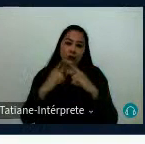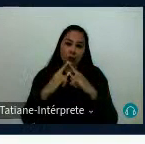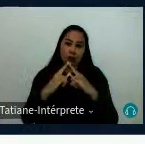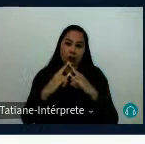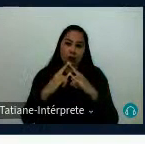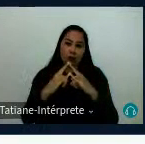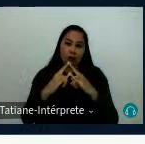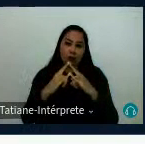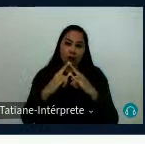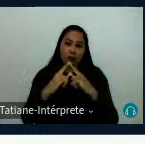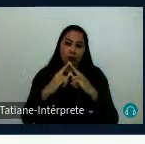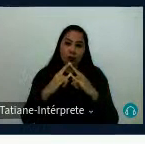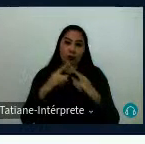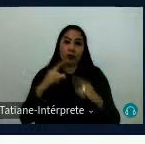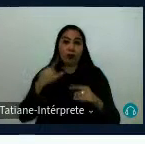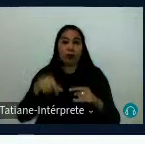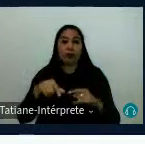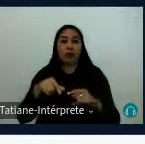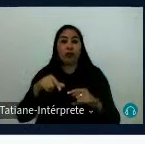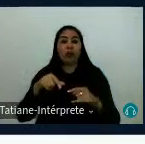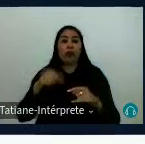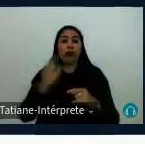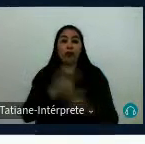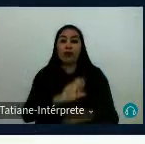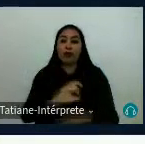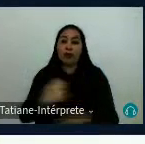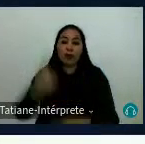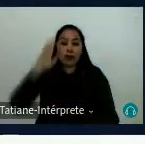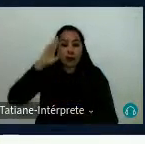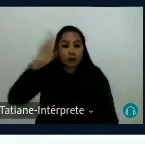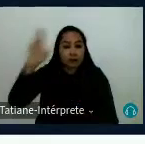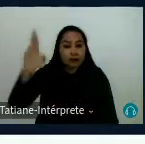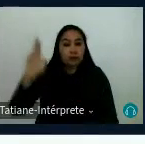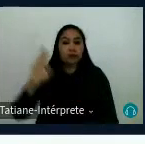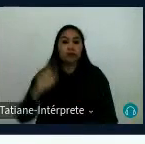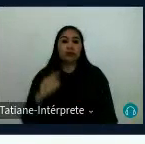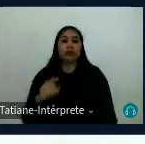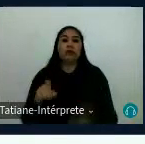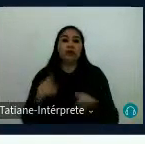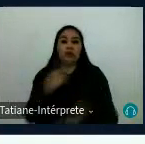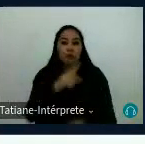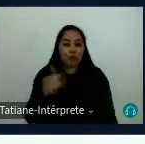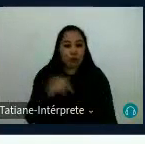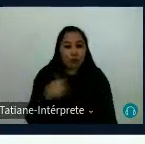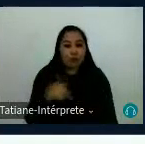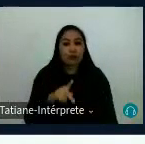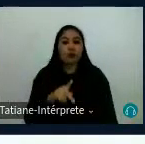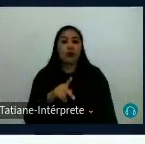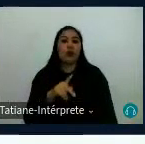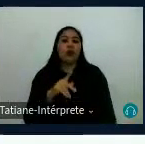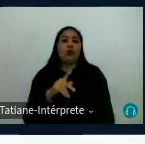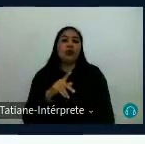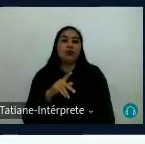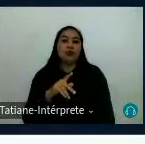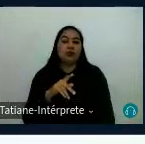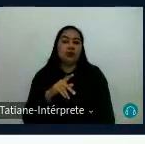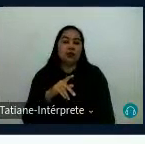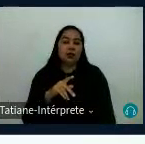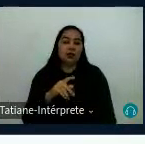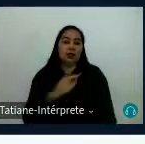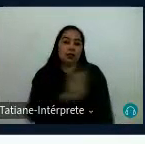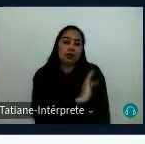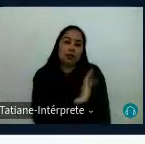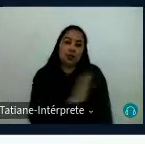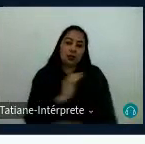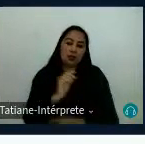seus atores, que são os gestores, os servidores docentes, técnicos administrativos, estudantes e também